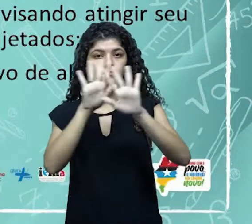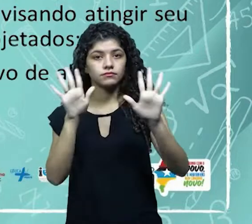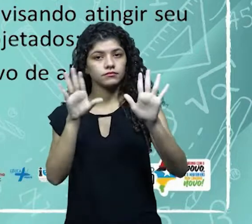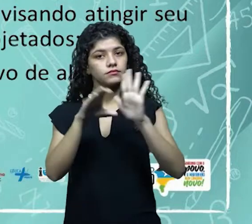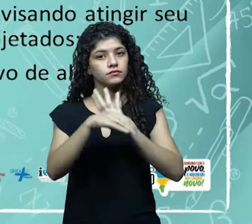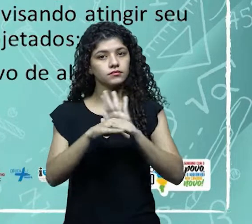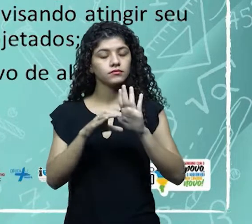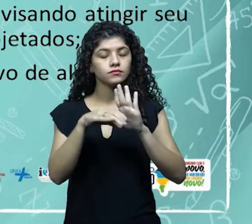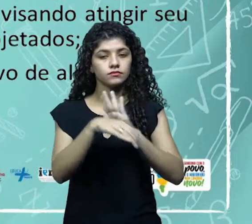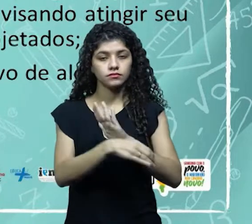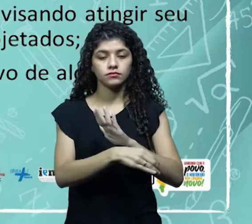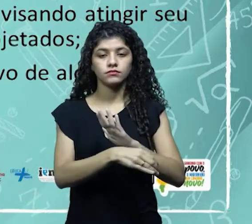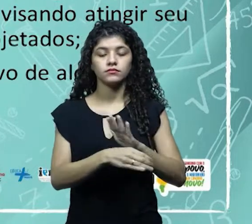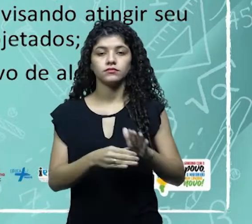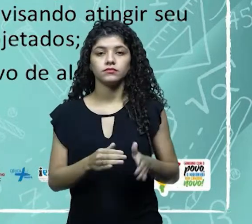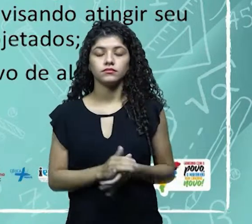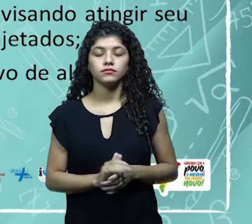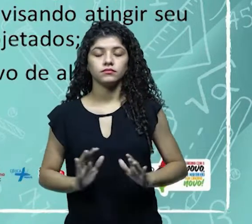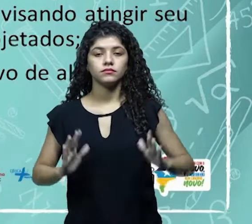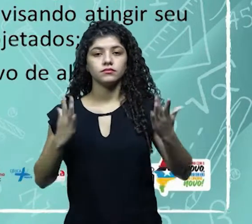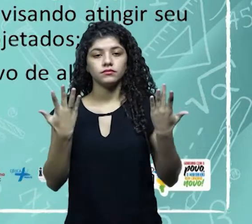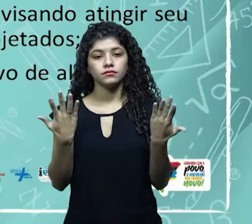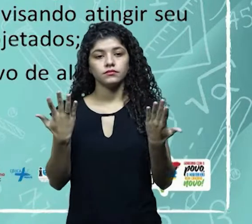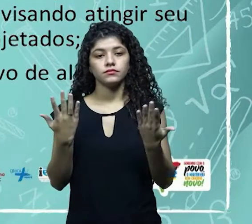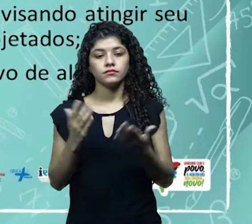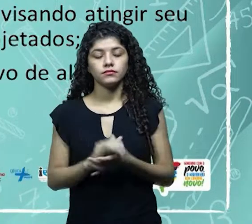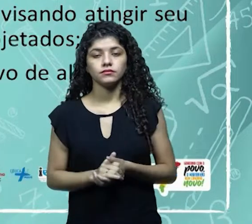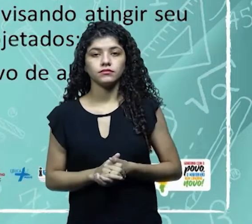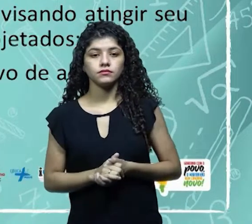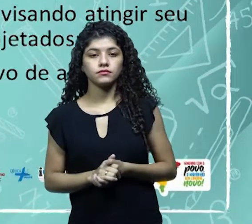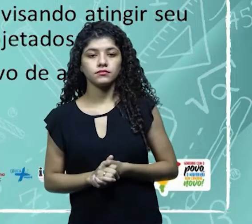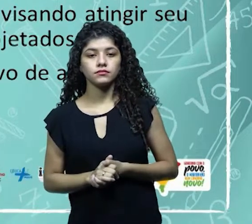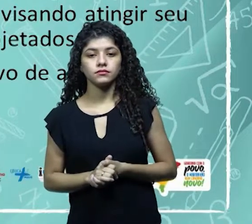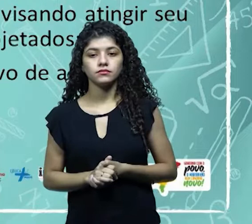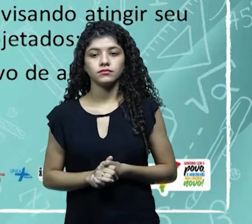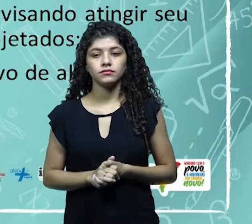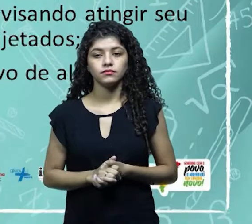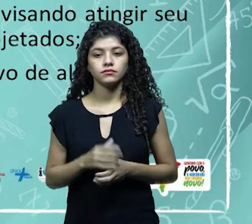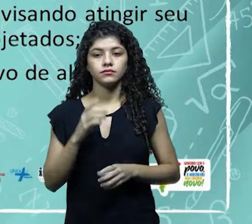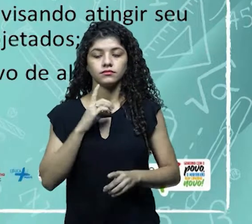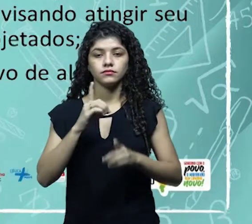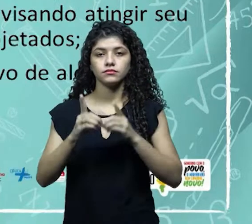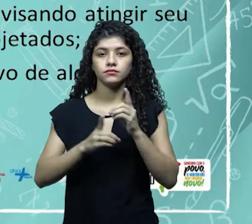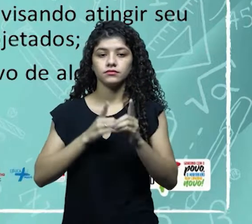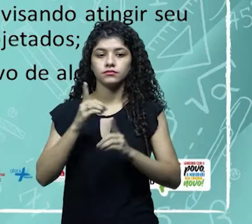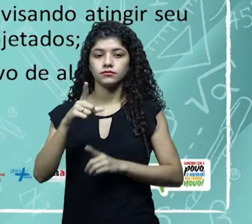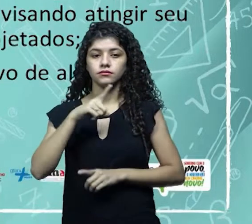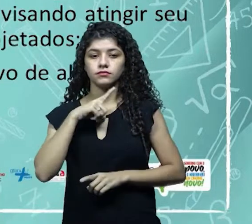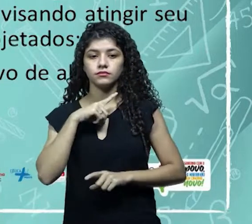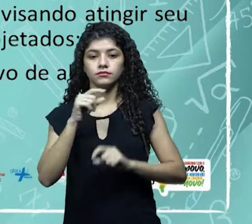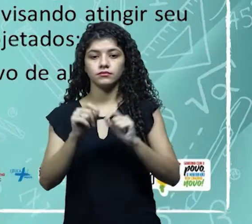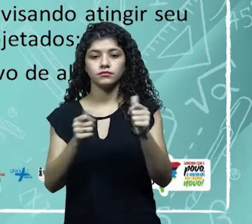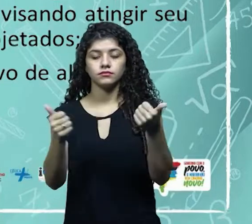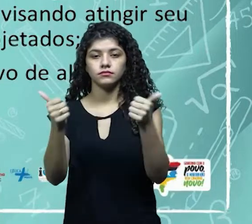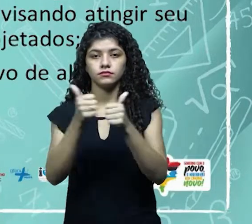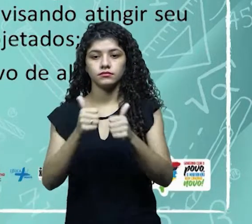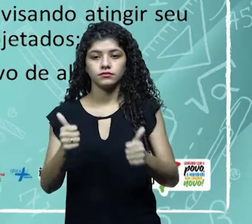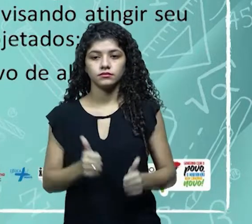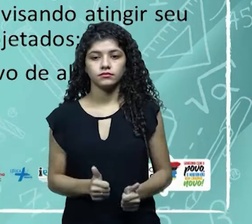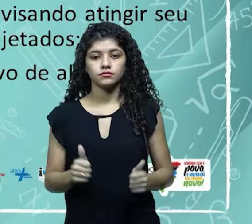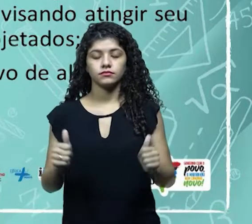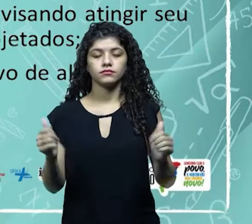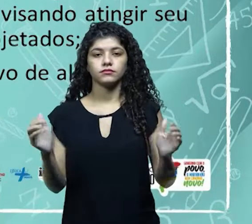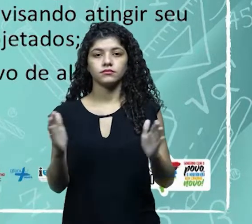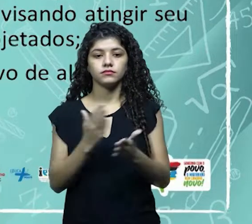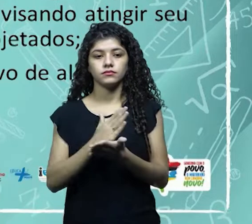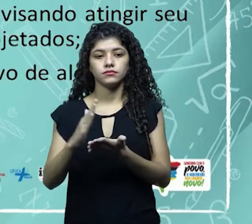Tá bom então a gente vai compreender melhor o que é um evento nessa dinâmica essa atividade dinâmica que